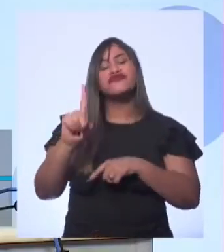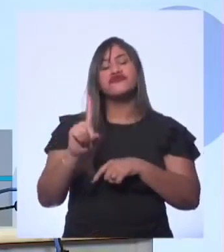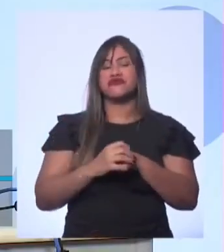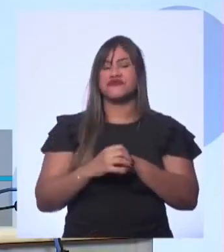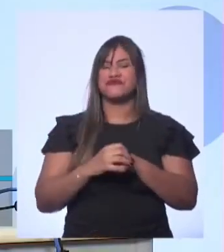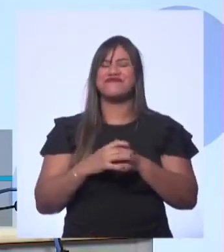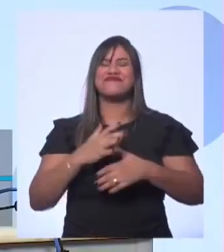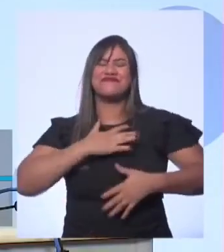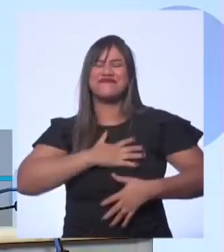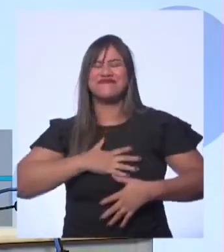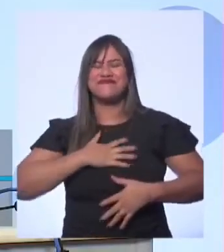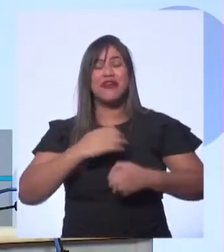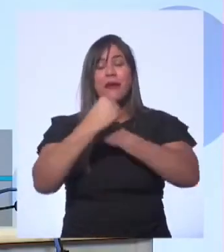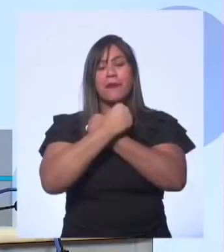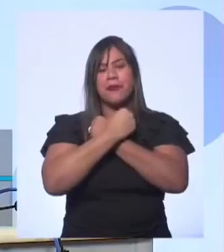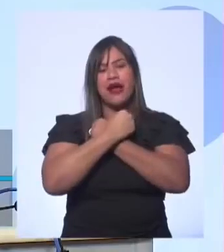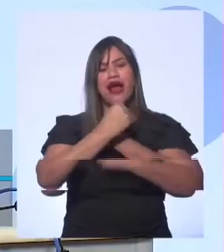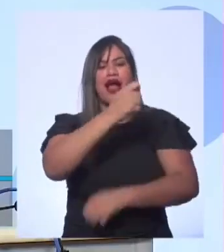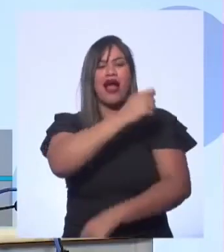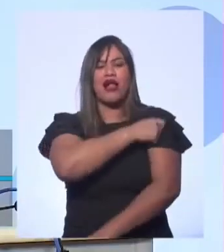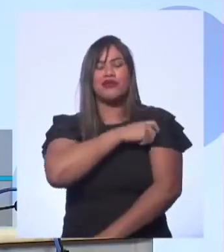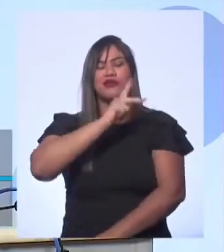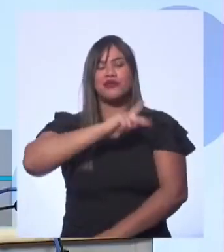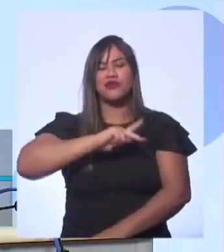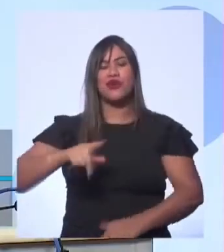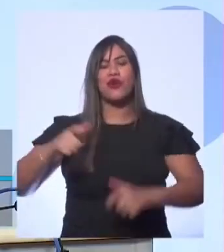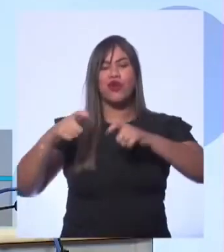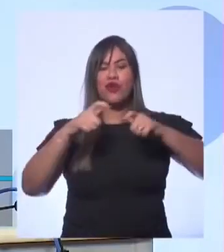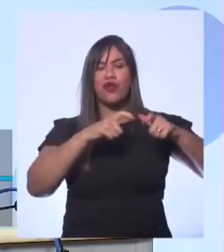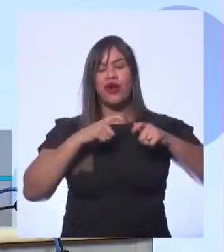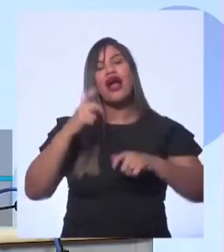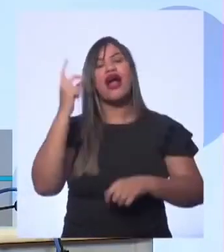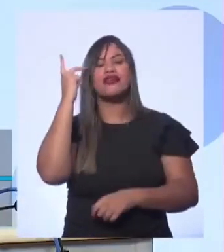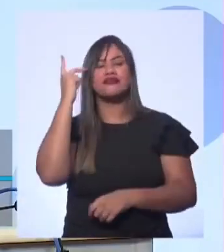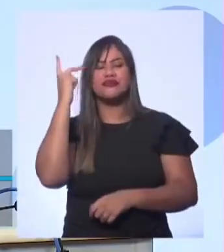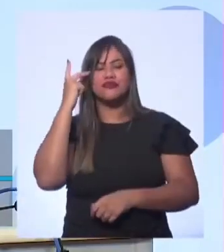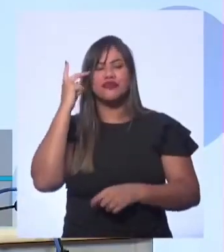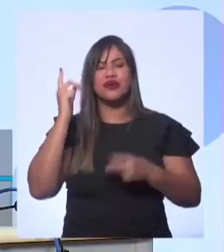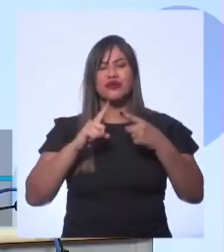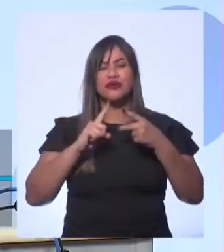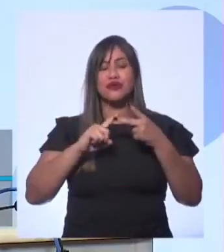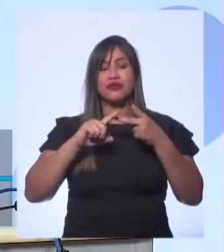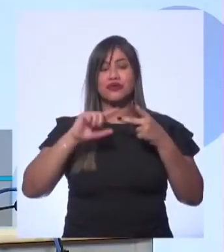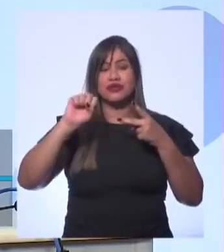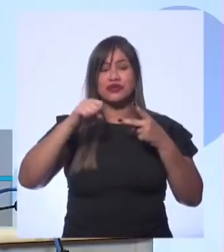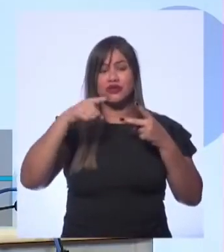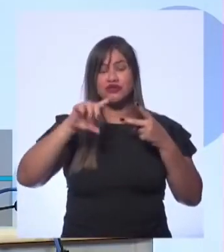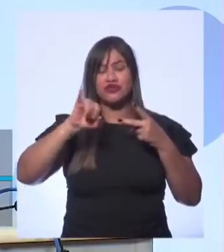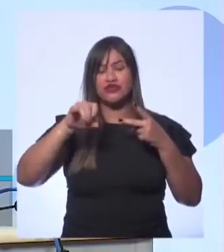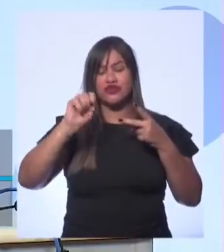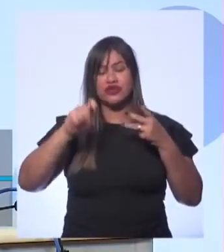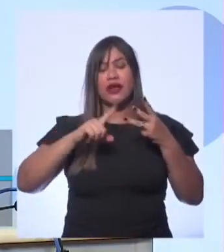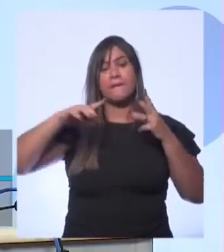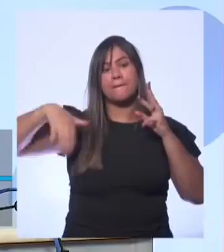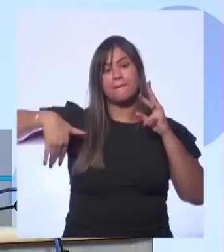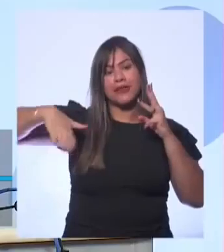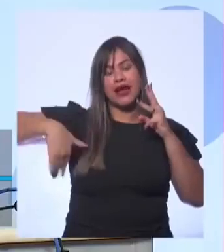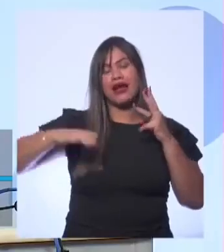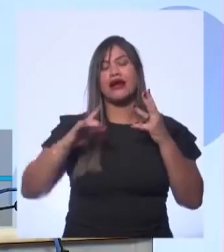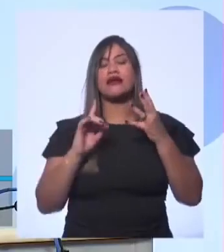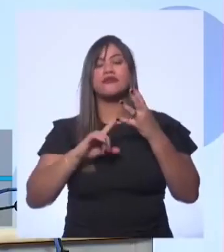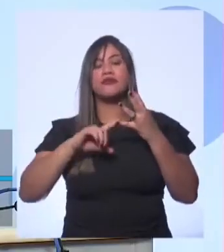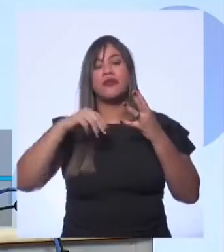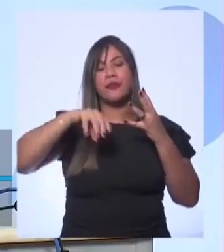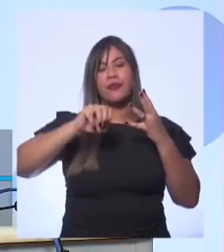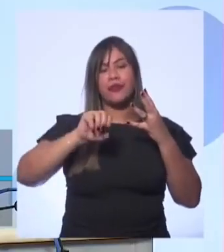um grande abraço aí para os alunos e professores aqui de São Paulo, de São José dos Campos, Praia Grande, Mogi das